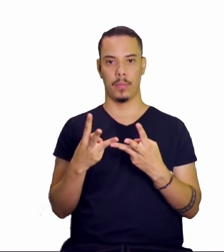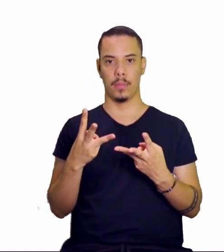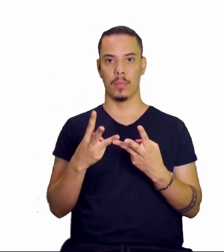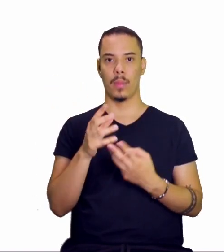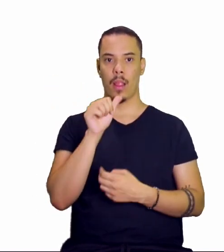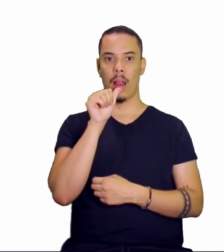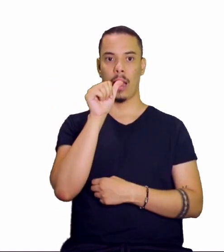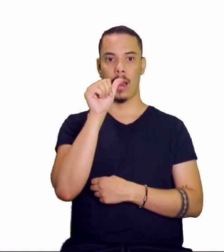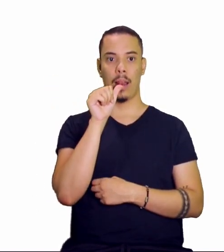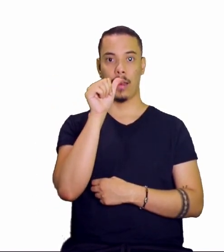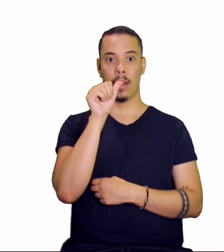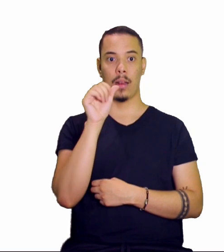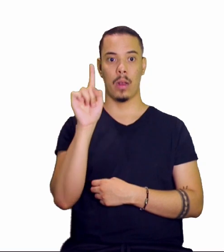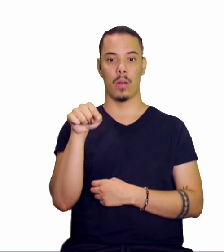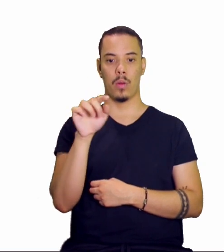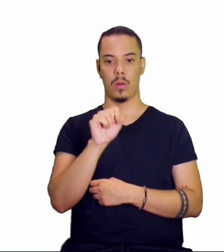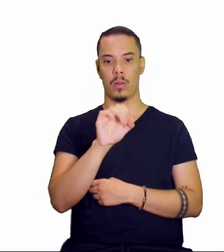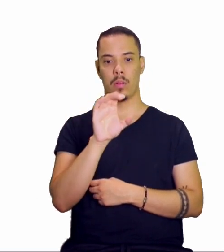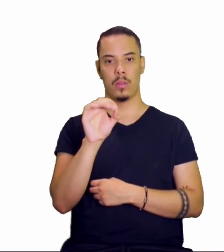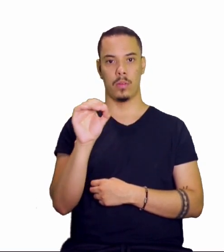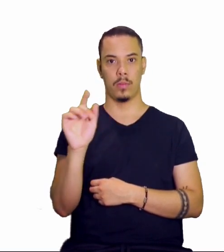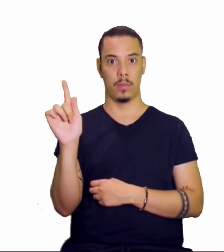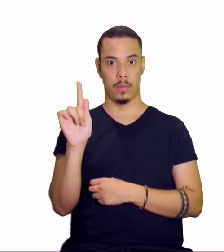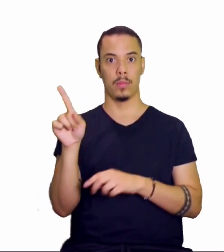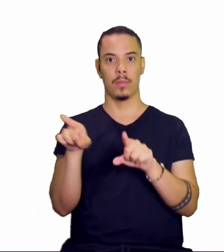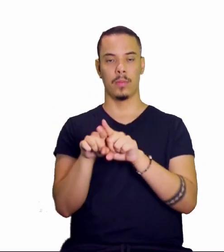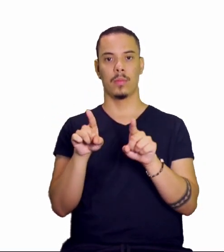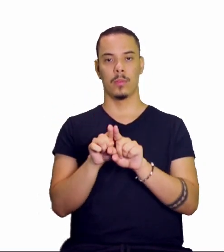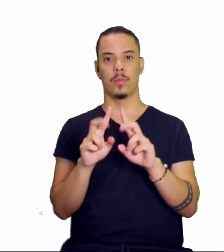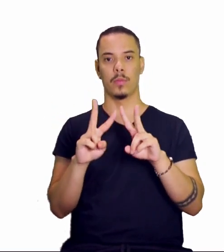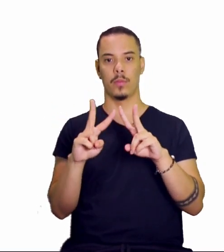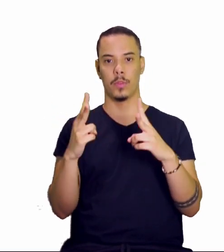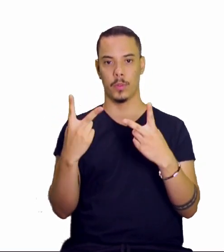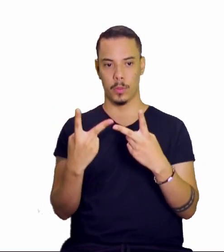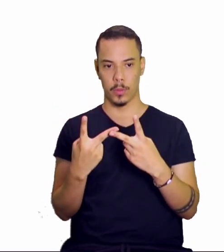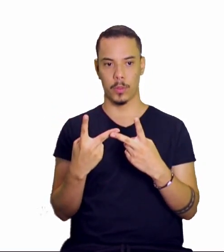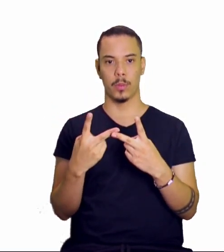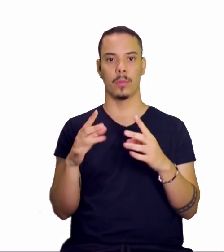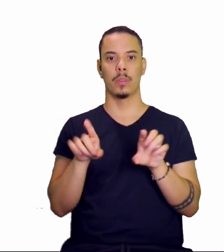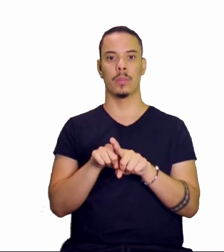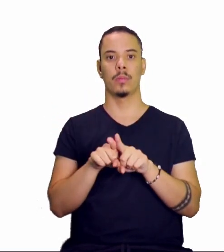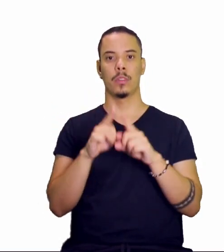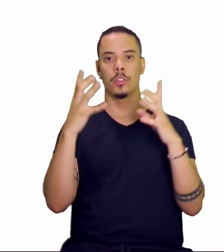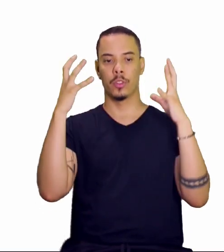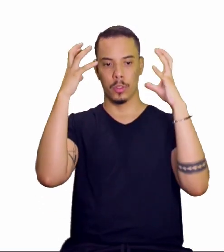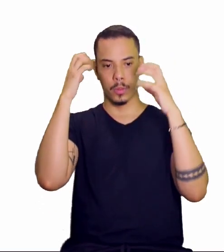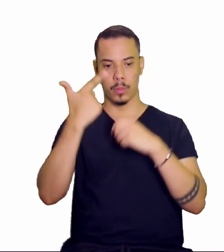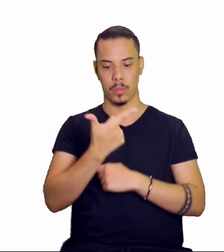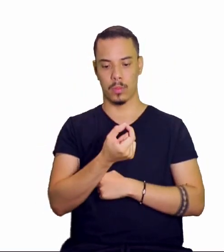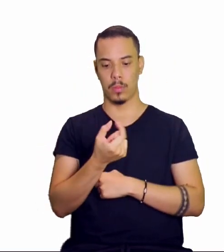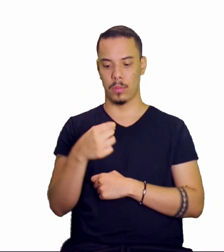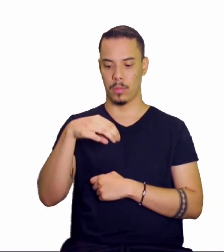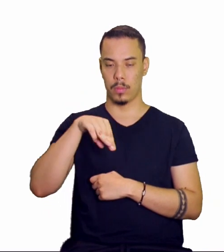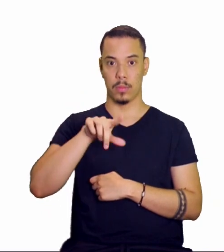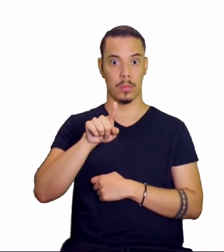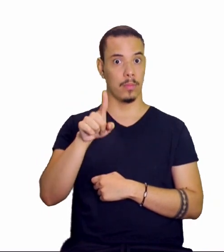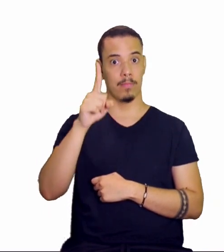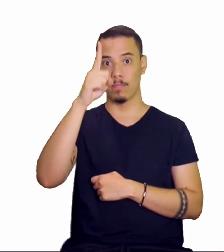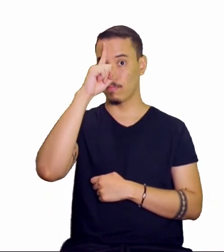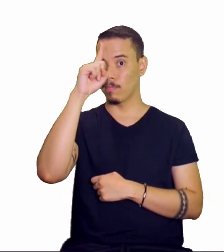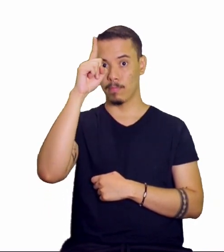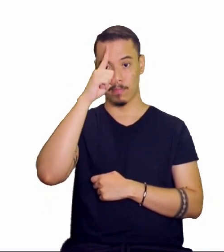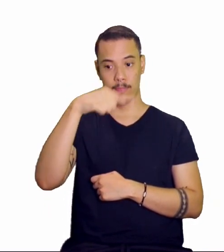em pó de 800 gramas, da mesma forma que eu tenho um volume de shampoo de 200 ml. Então isso daí é cotidiano, você encontra